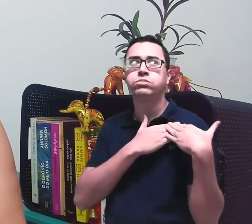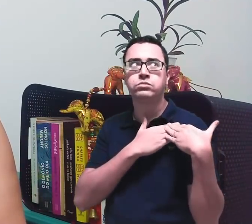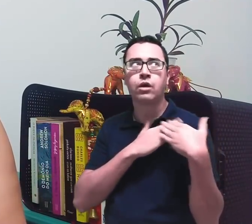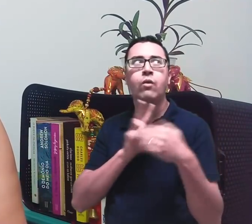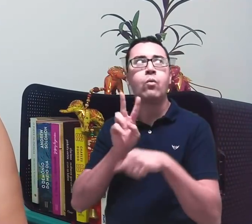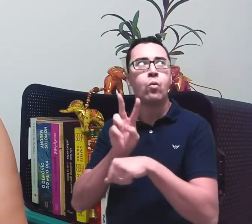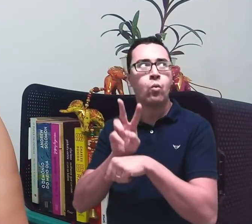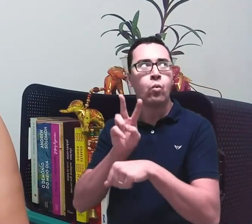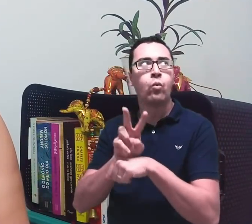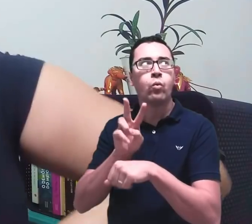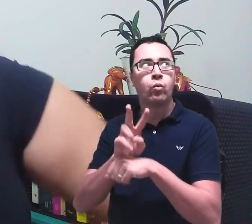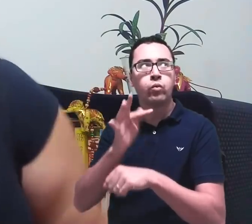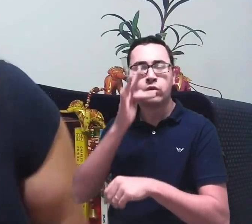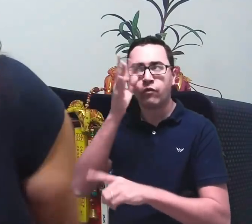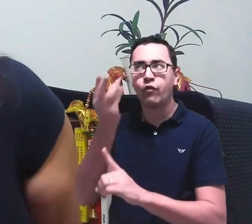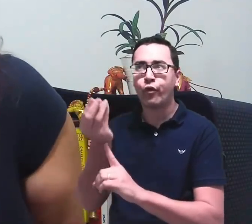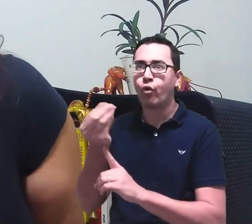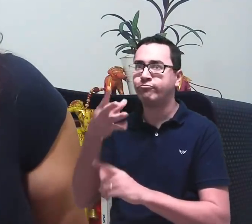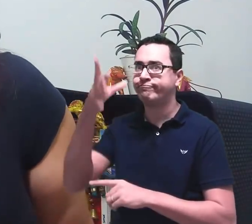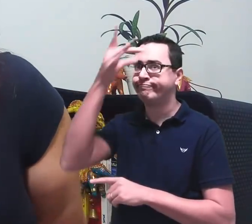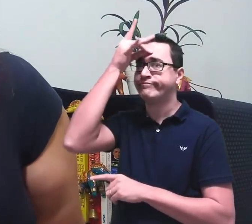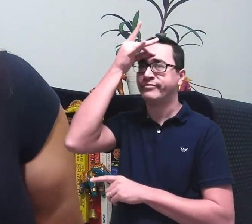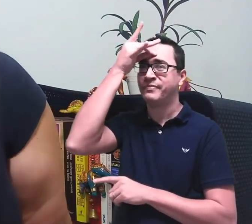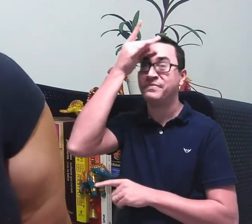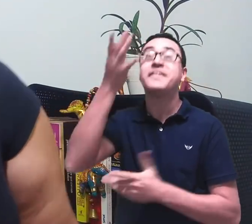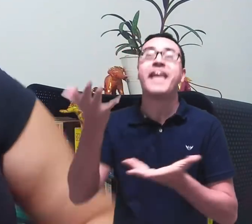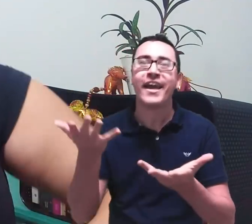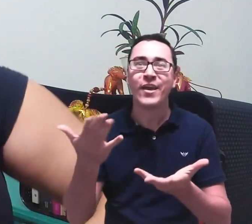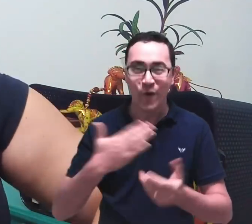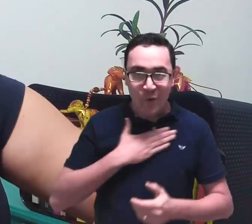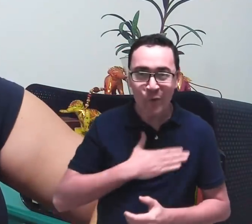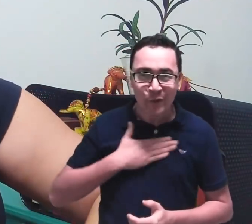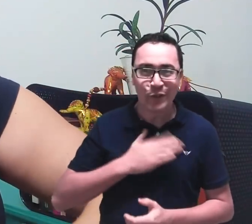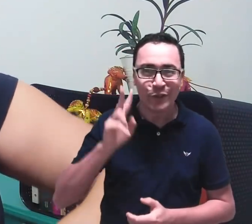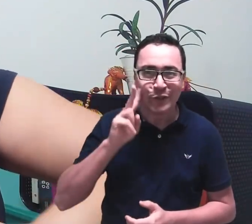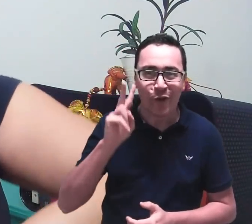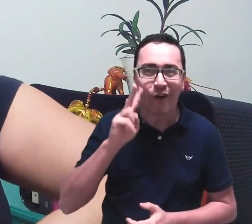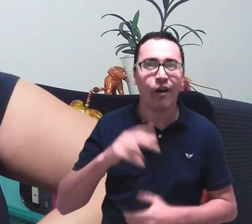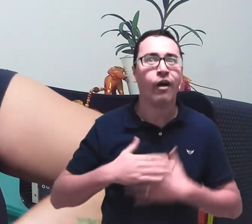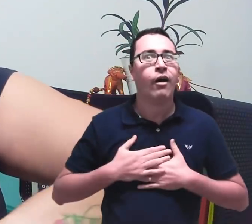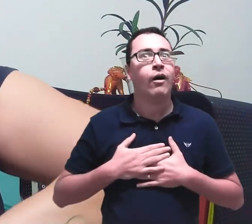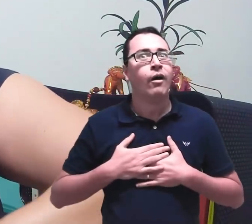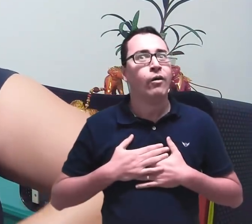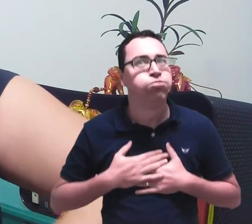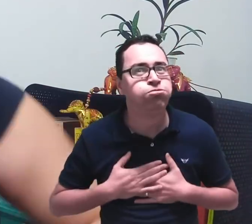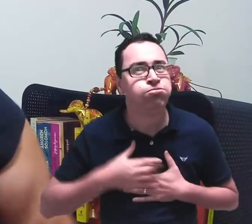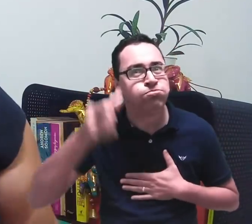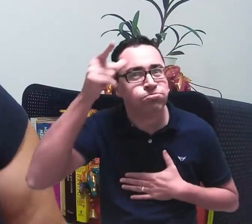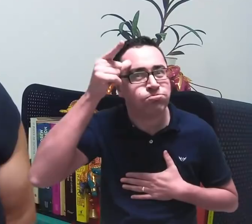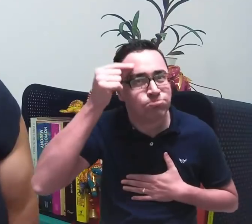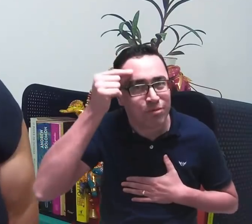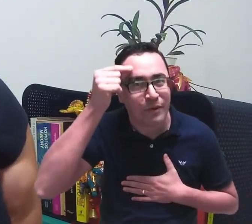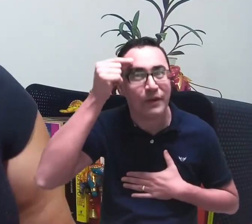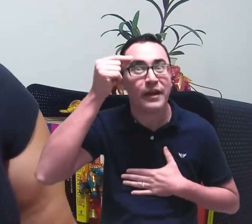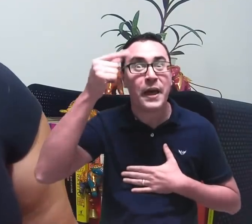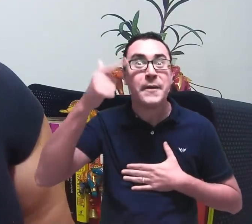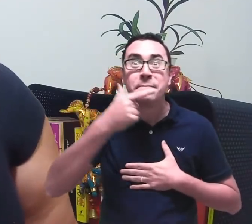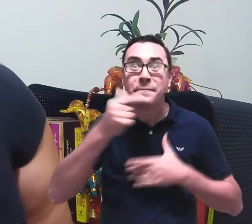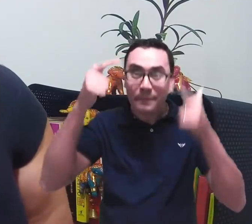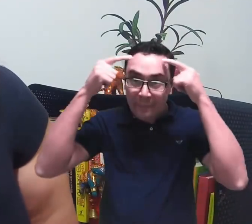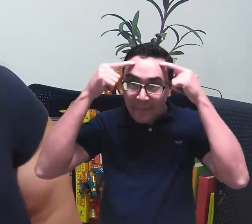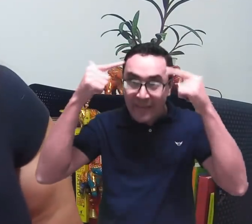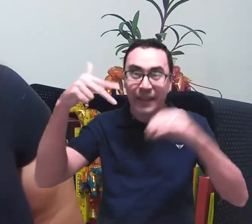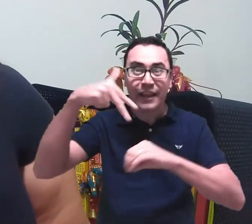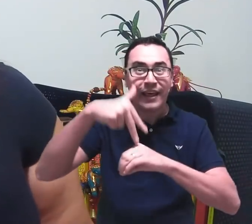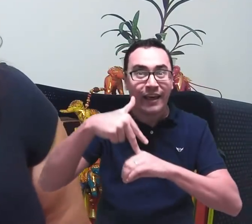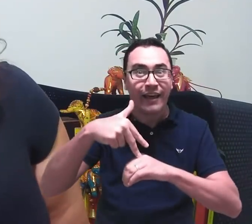para não se esquecer. Gostaram, pessoal? Até que enfim o nosso Pequeno Príncipe voltou a se alegrar. Eu já tô